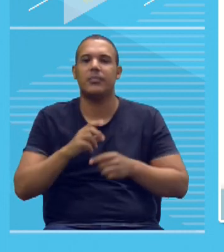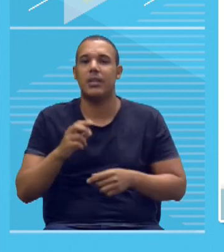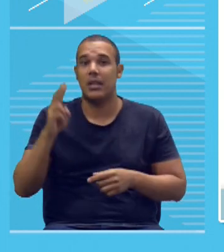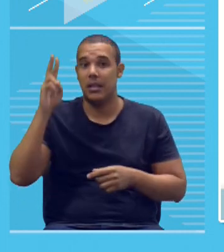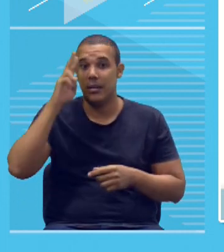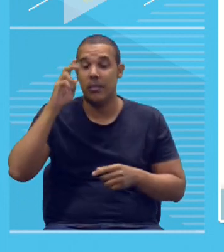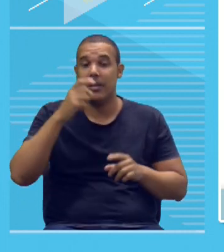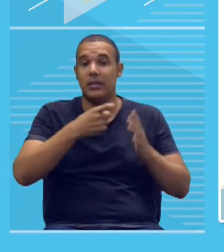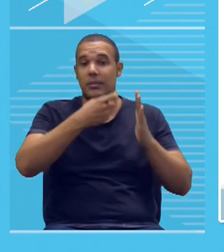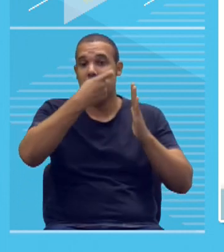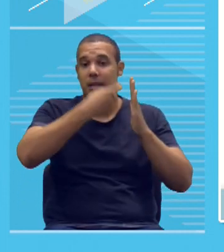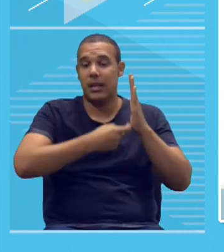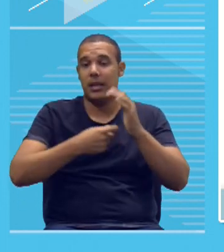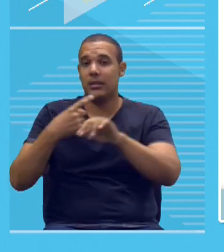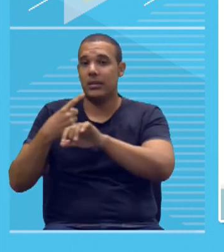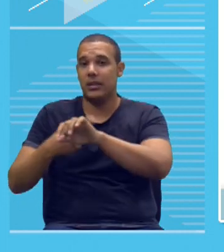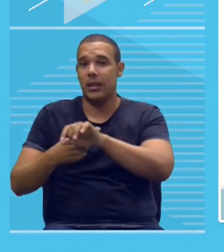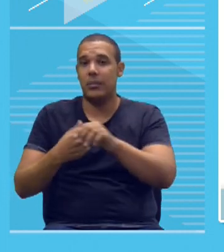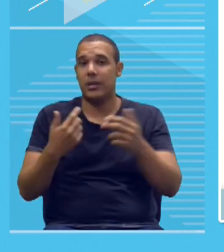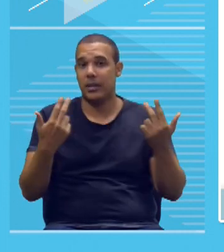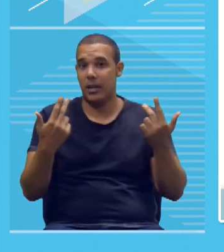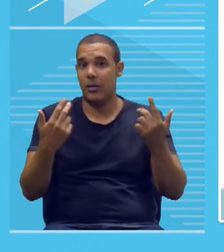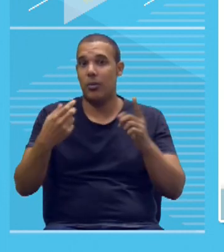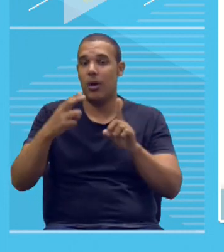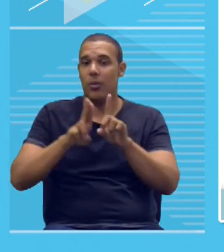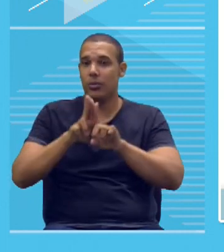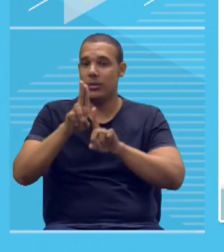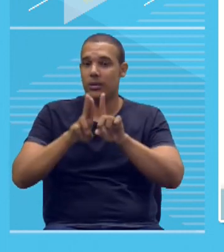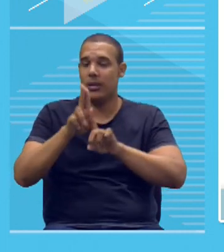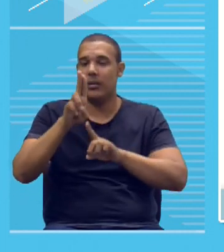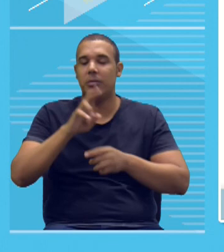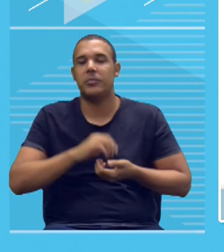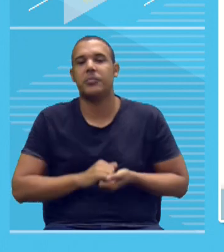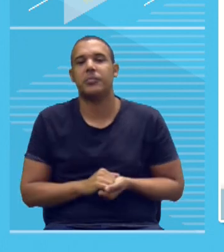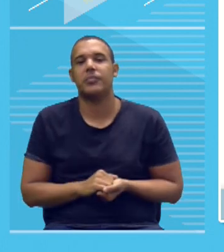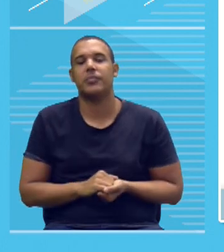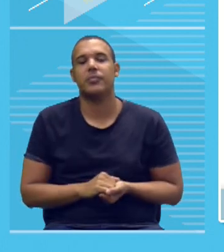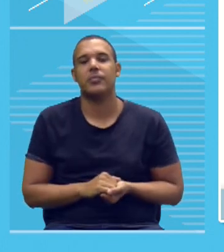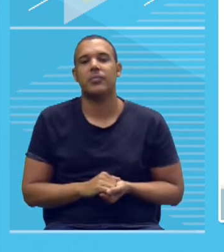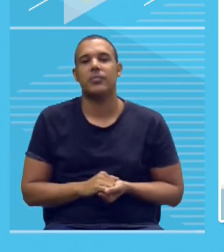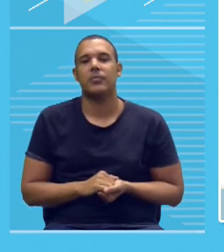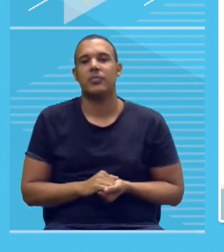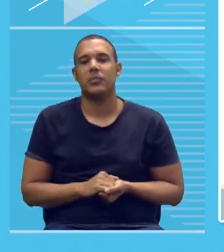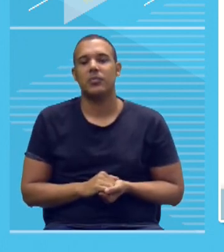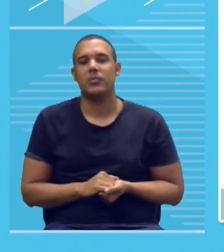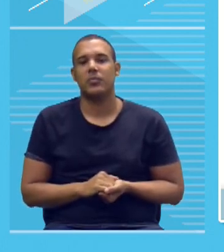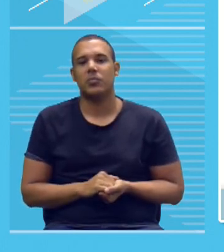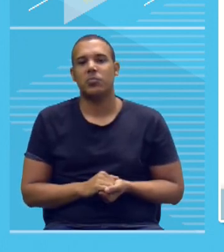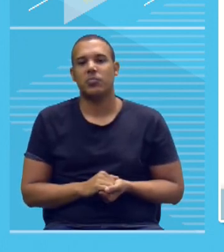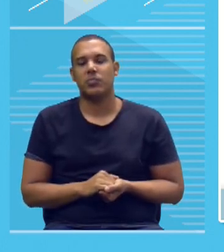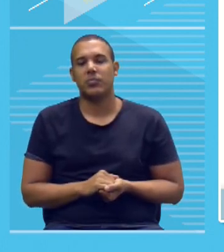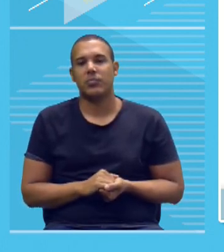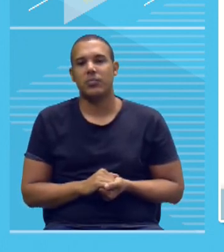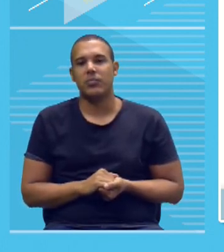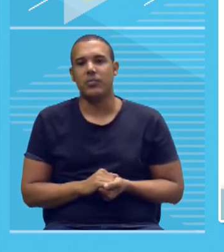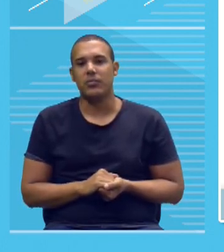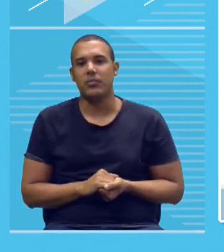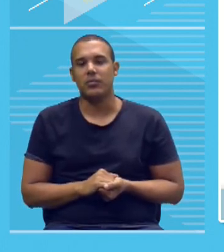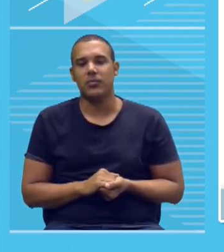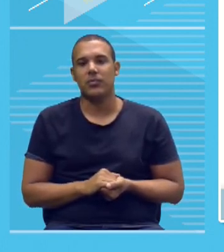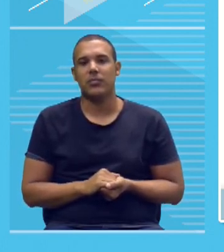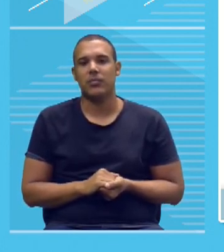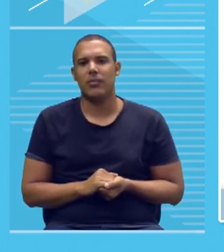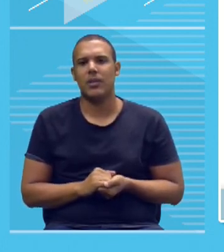na mesma unidade Prof dá para fazer sem a fórmula esse tipo de questão da assim como é que a gente poderia fazer eu já trazer outras situações